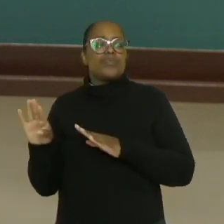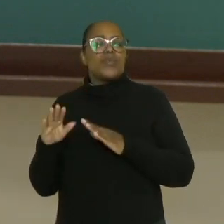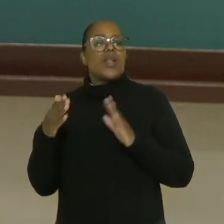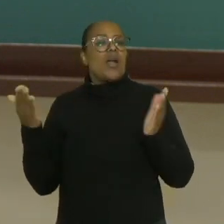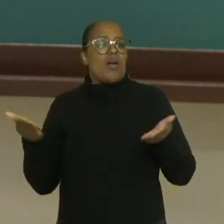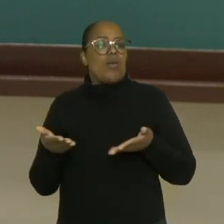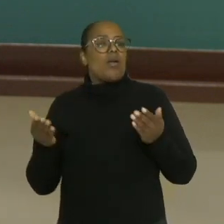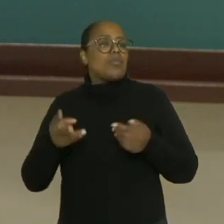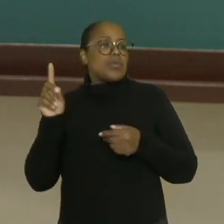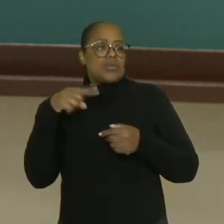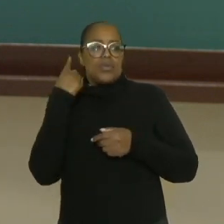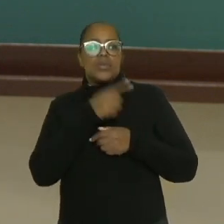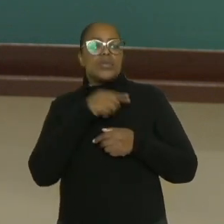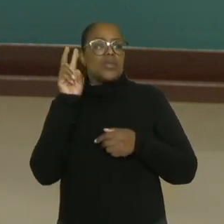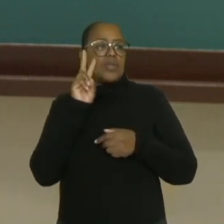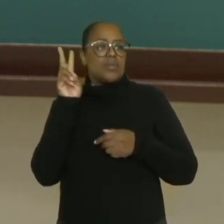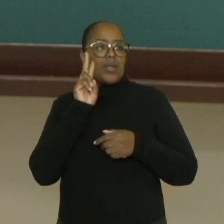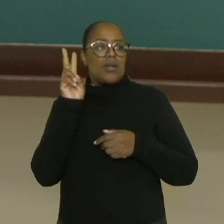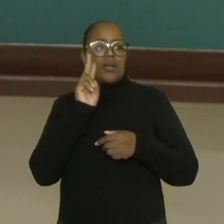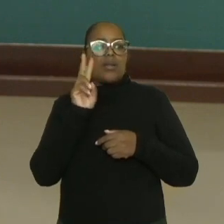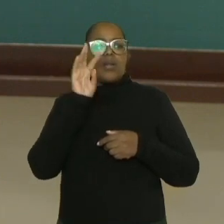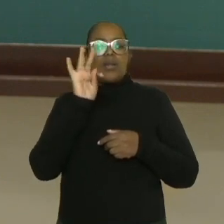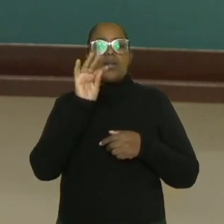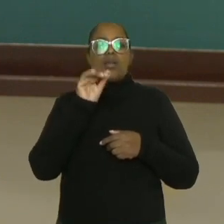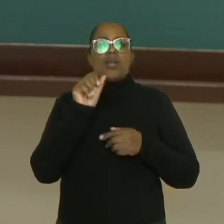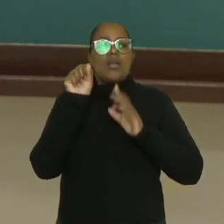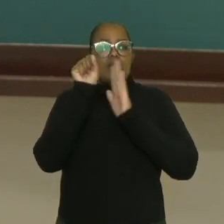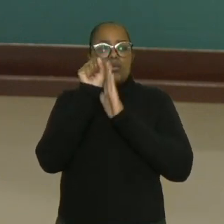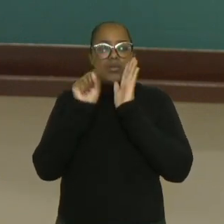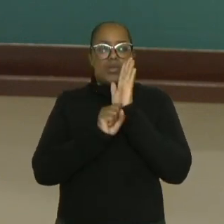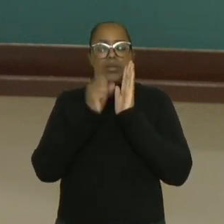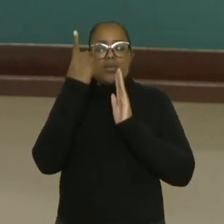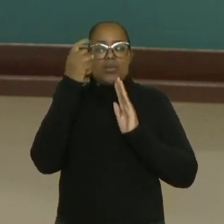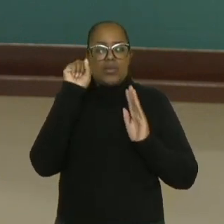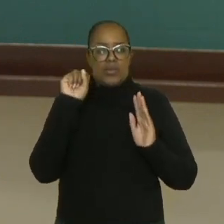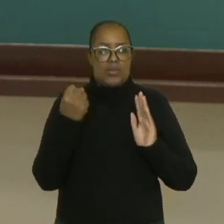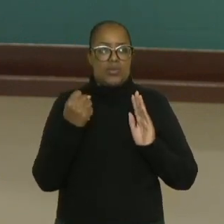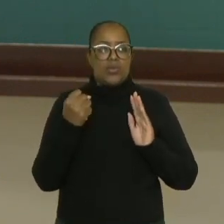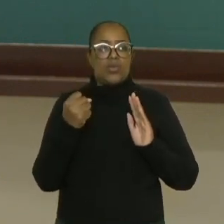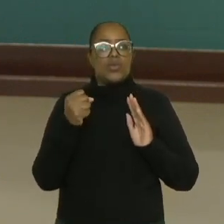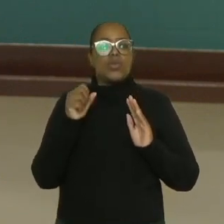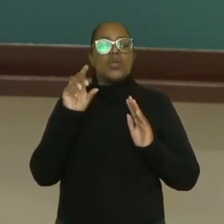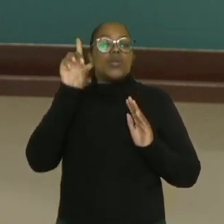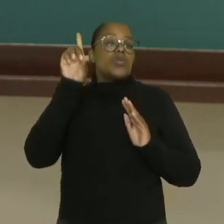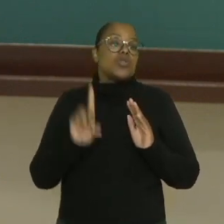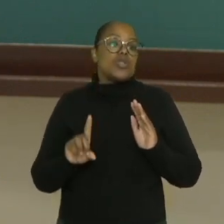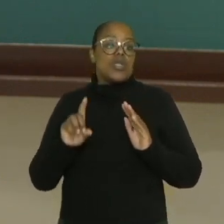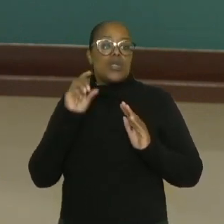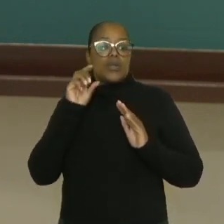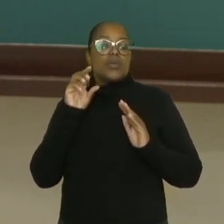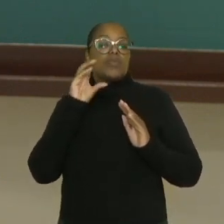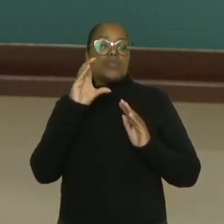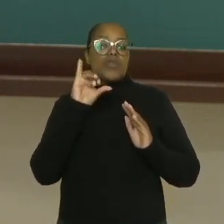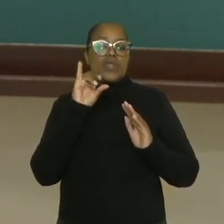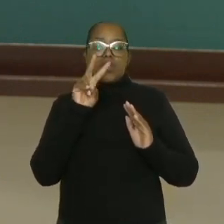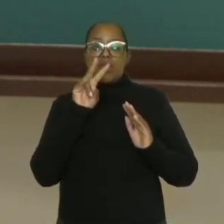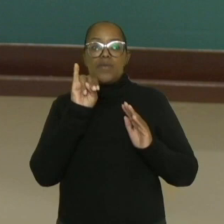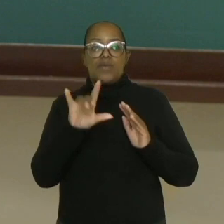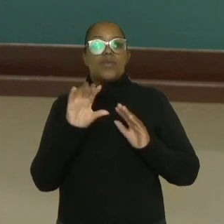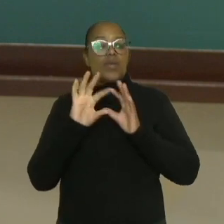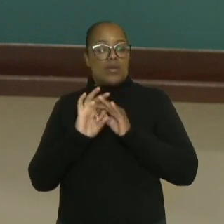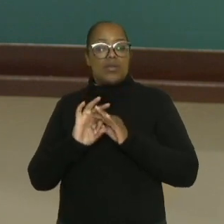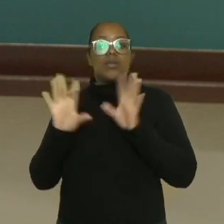Para a gente lembrar aqui esse esqueminha, então no século XVIII surgem os direitos civis, os individuais, liberdade,